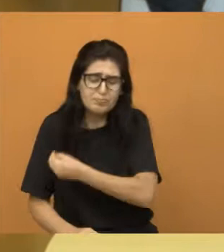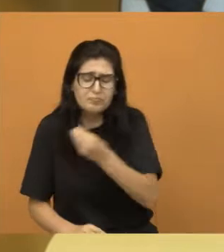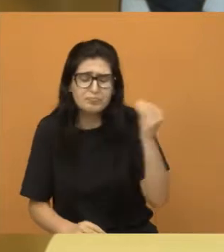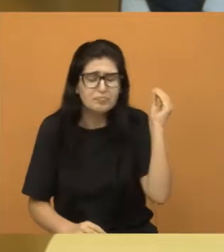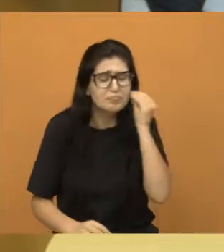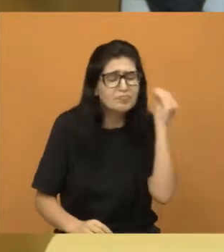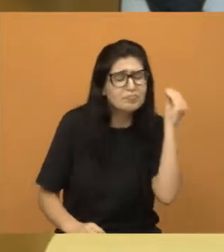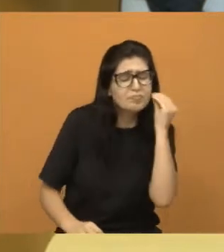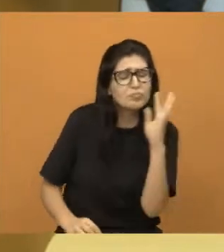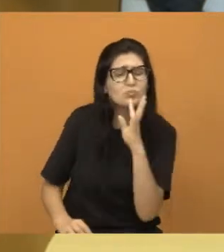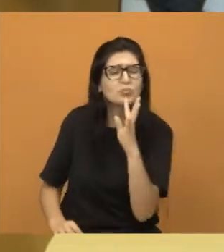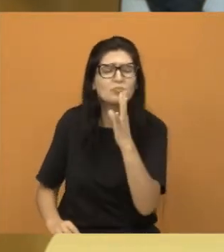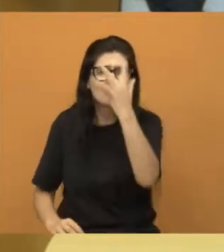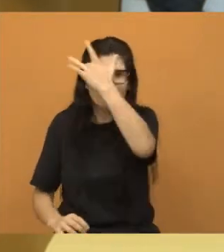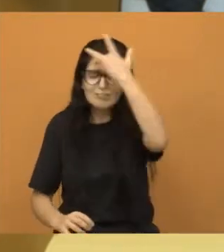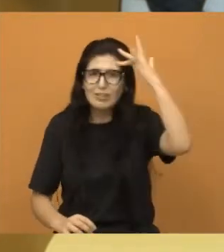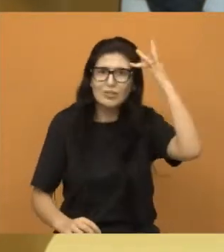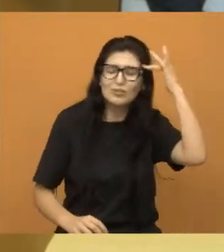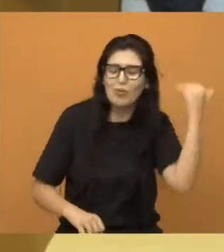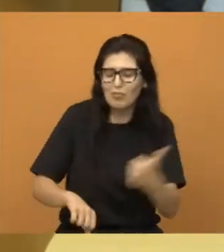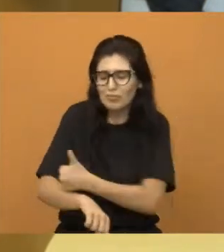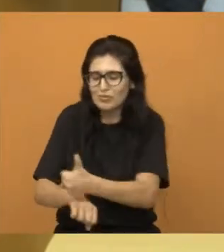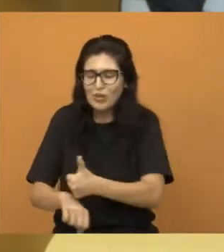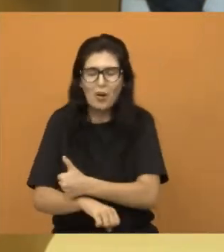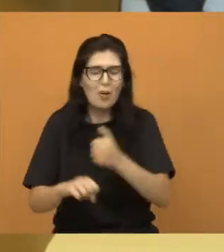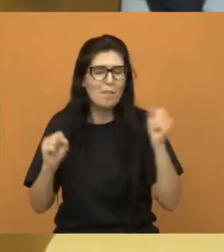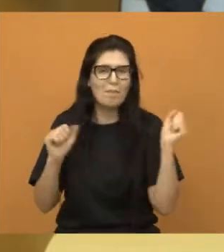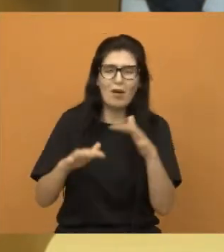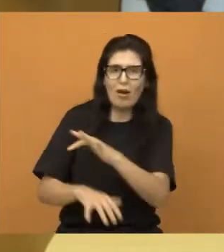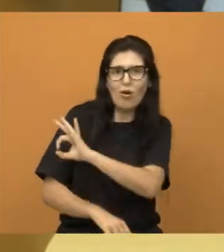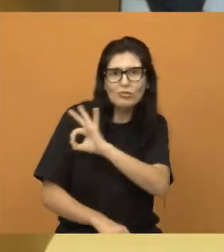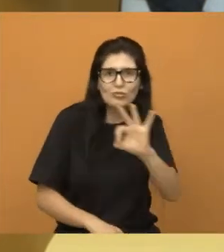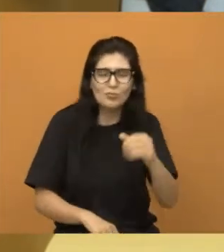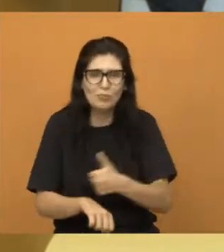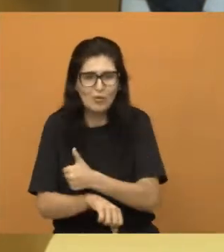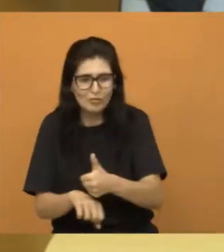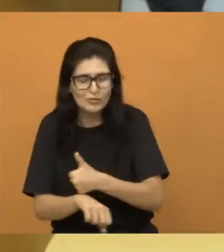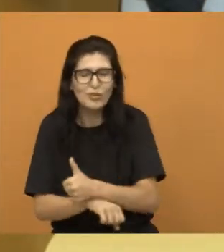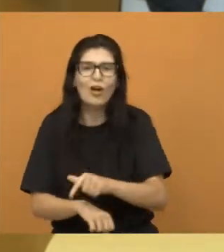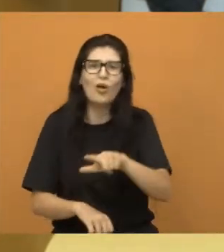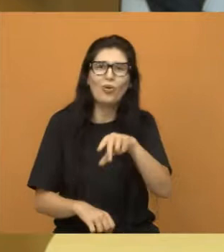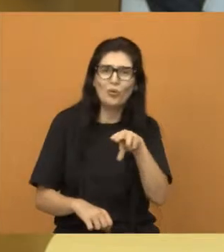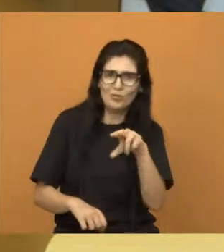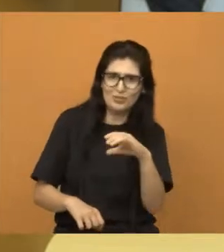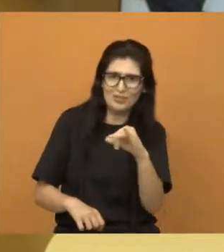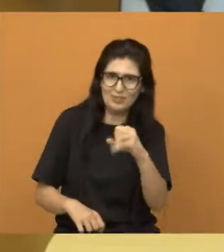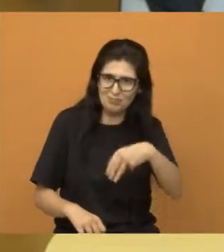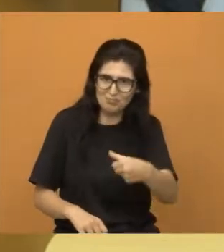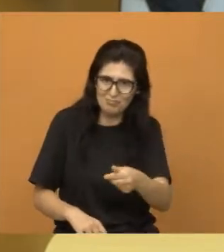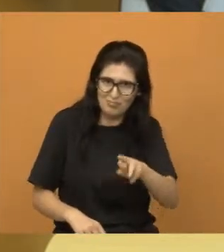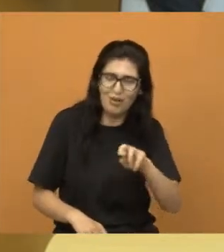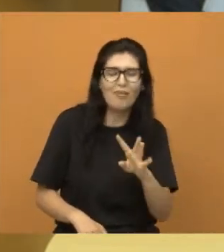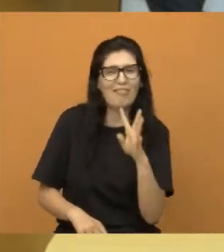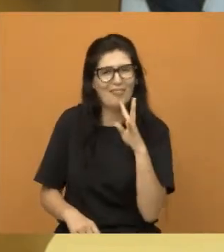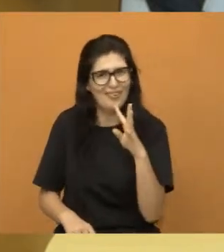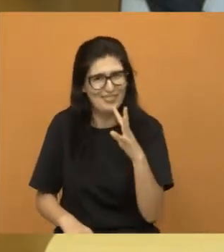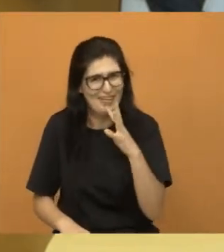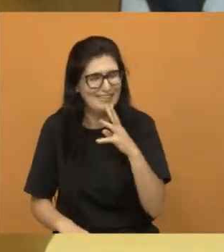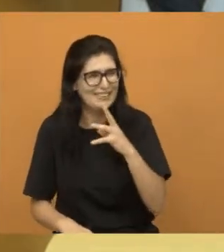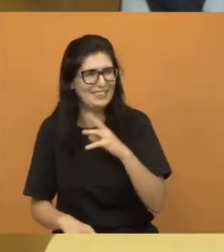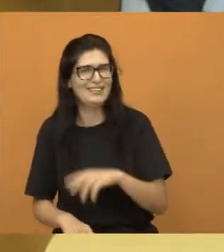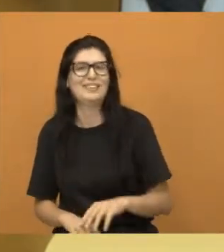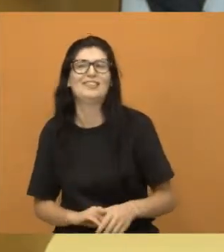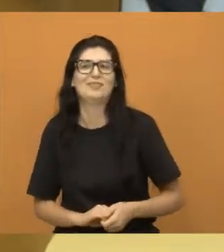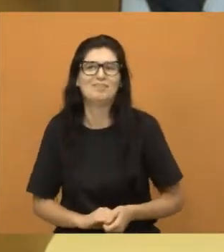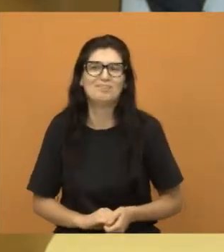Conheci servidores maravilhosos, pessoas que... A Lucimar, que foi minha companheira, né, Lucimar? Me enganava no pastel lá, mas